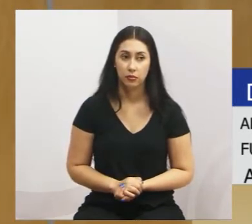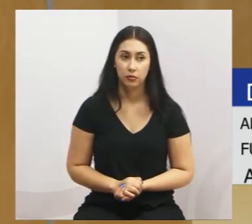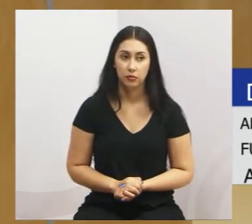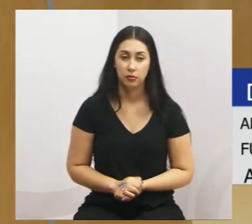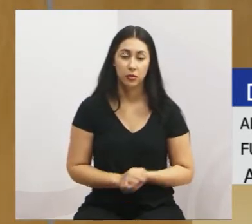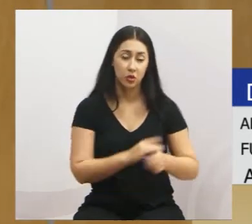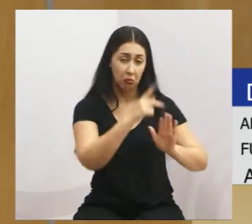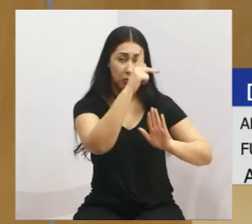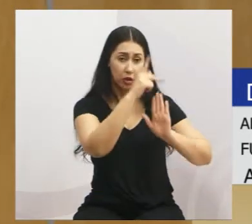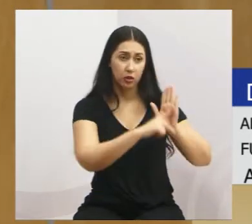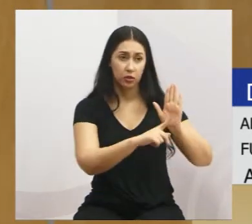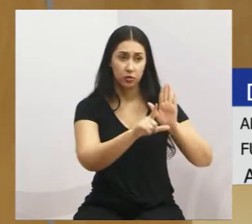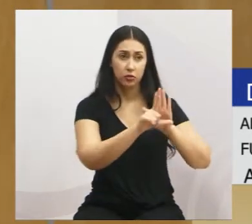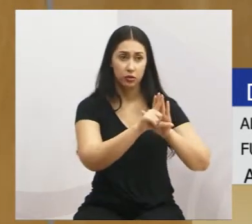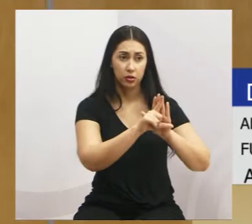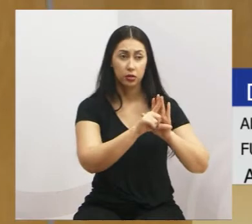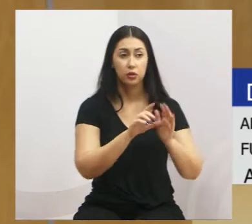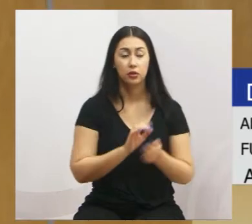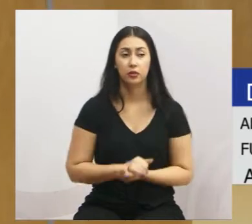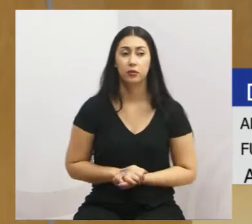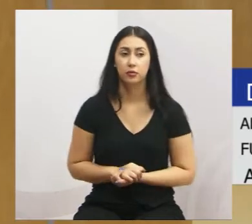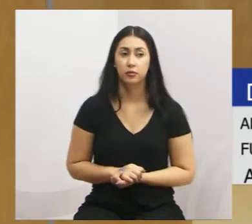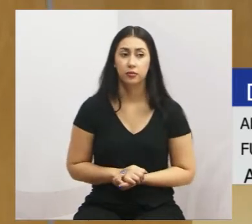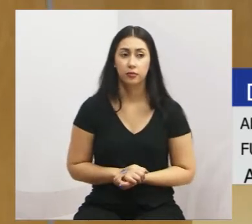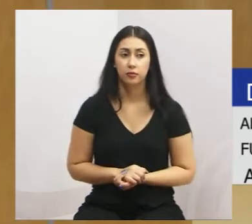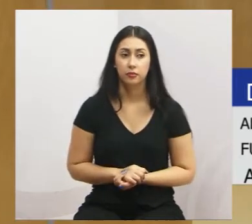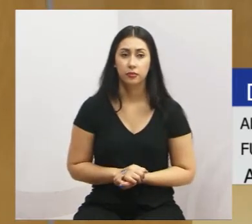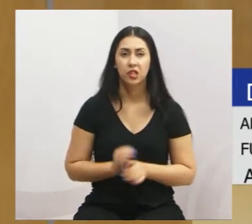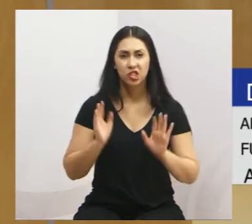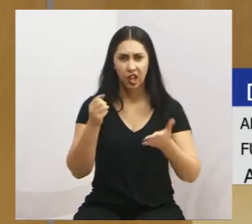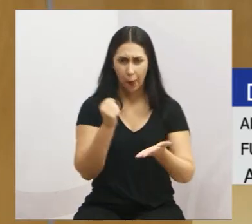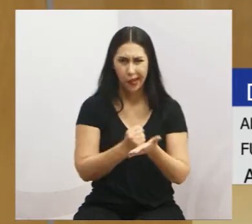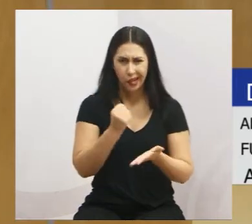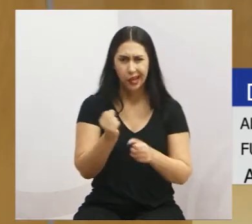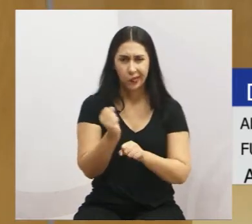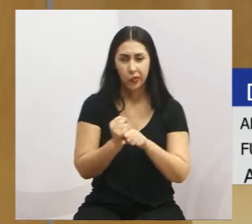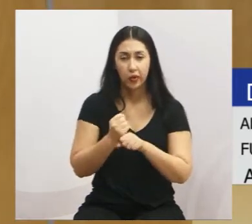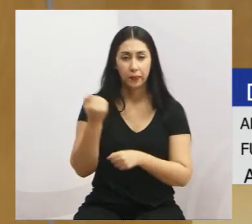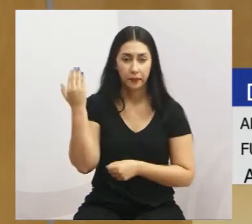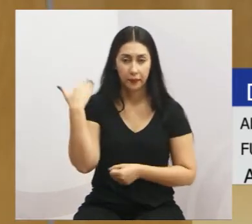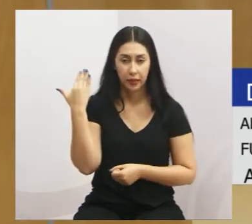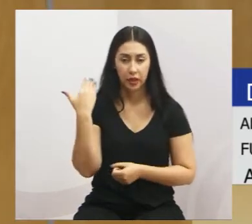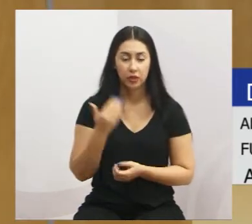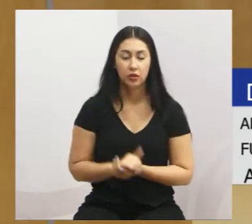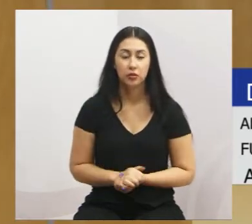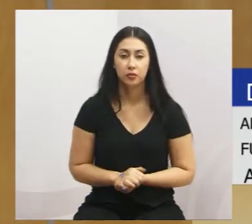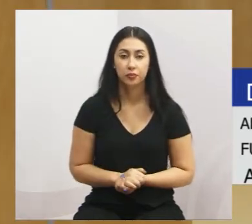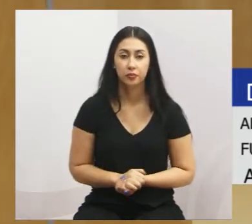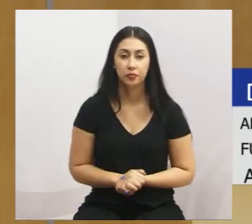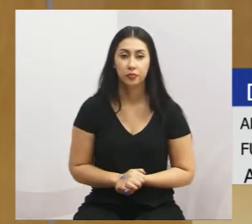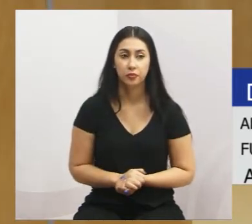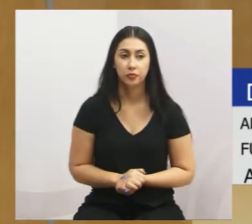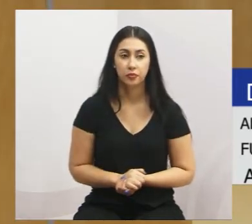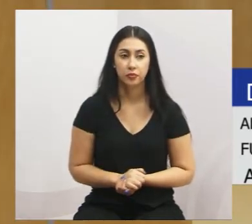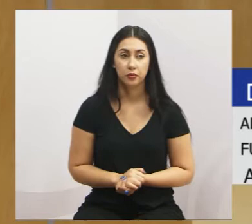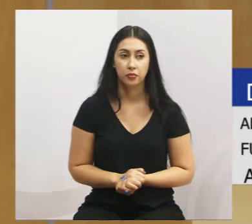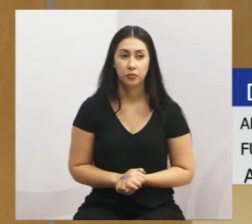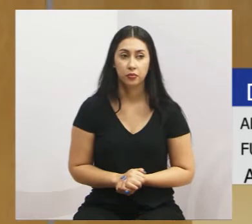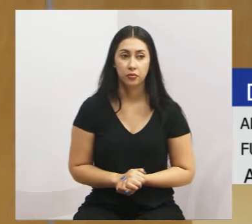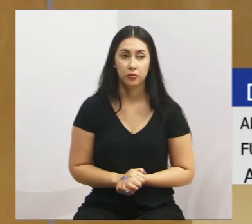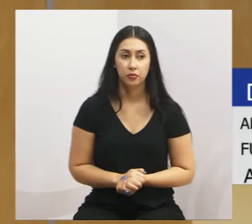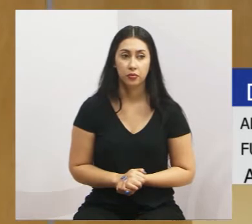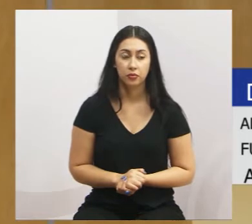esse projeto de lei, ele foi protocolado ano passado, na qual